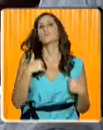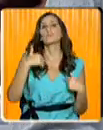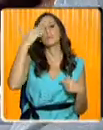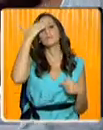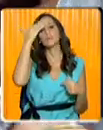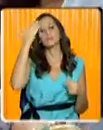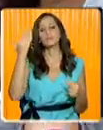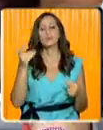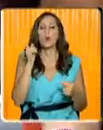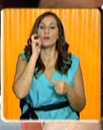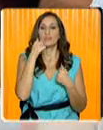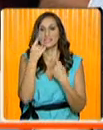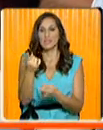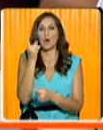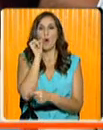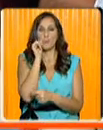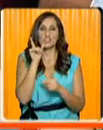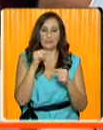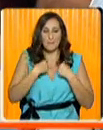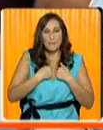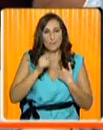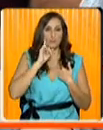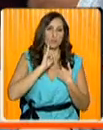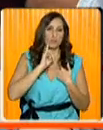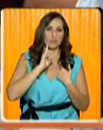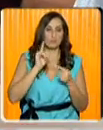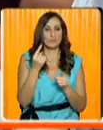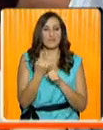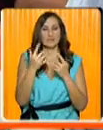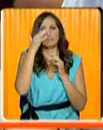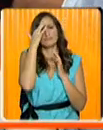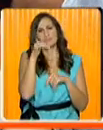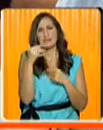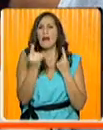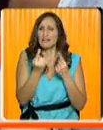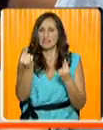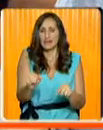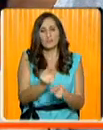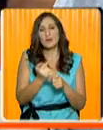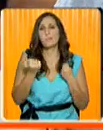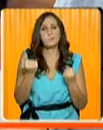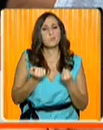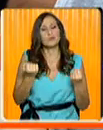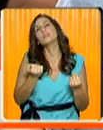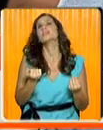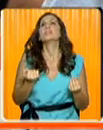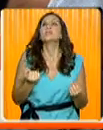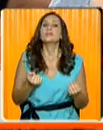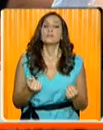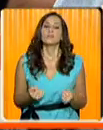que é aos homens e também a nós próprias, porque nós temos alguma frustração, porque nós próprias não conseguimos